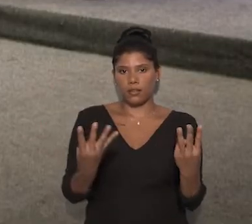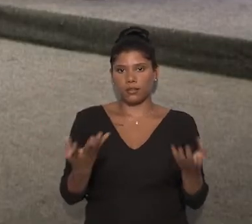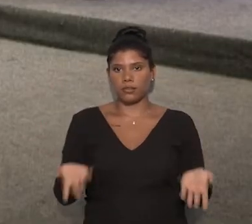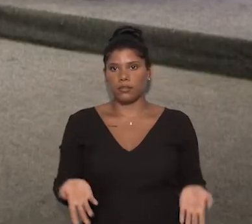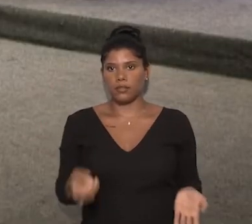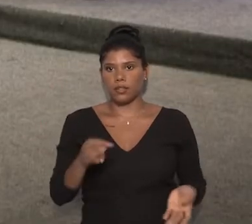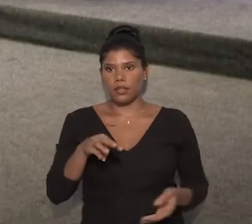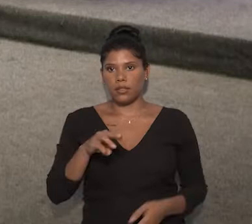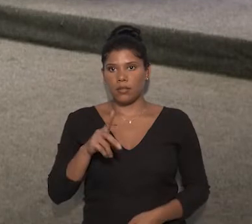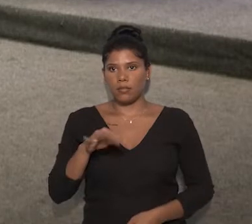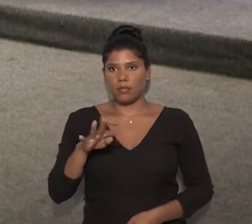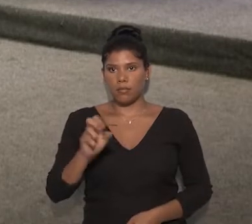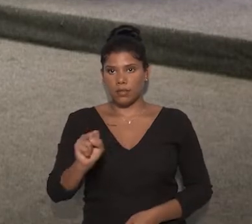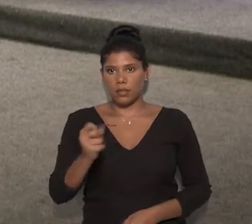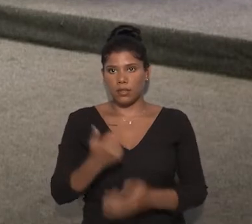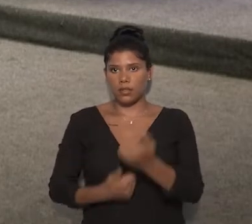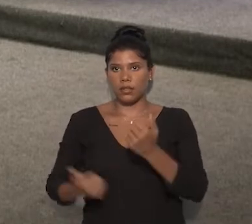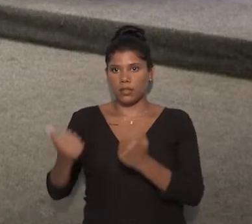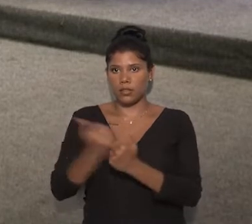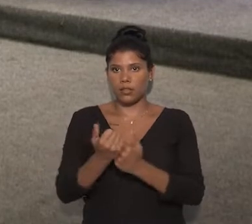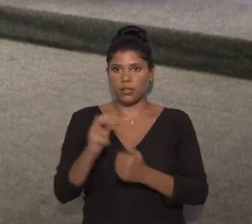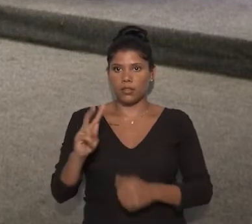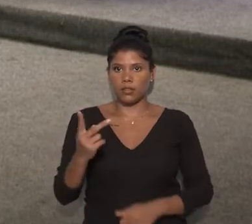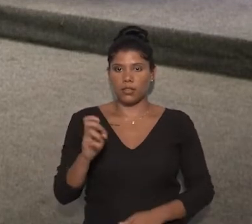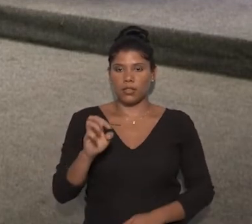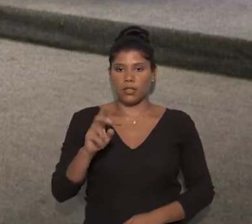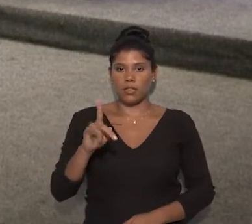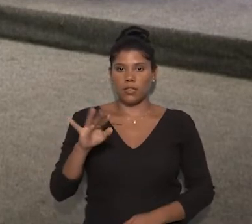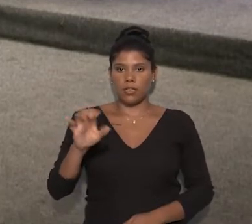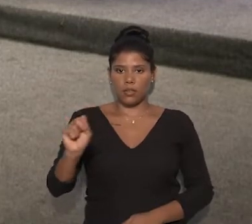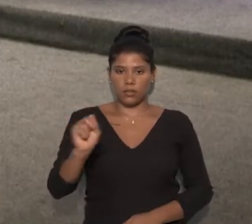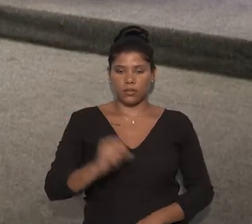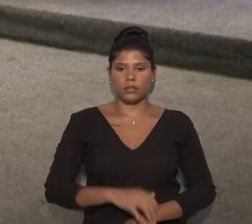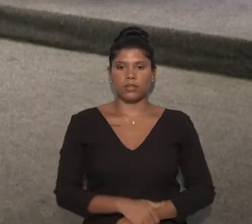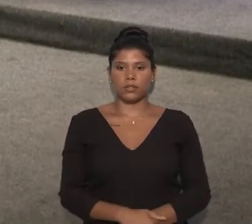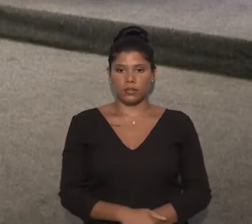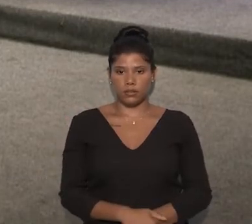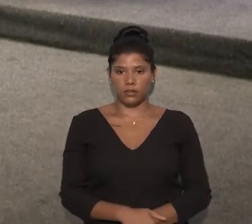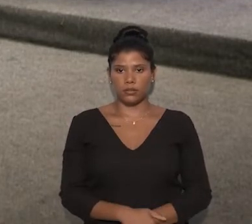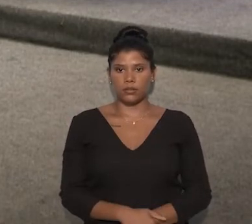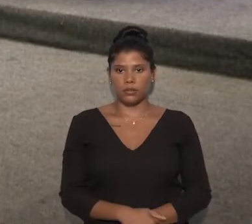o Matheus Vargas, que entrou no lugar do Hércules, que saiu contundido. Exato. Né? Ele, e ali a